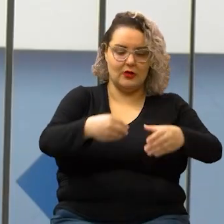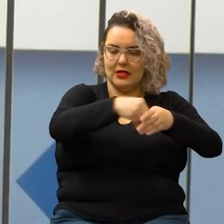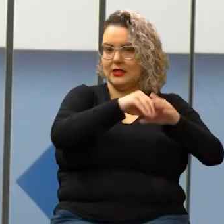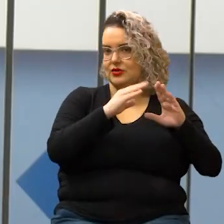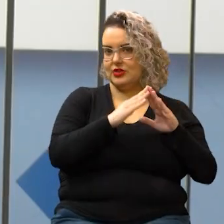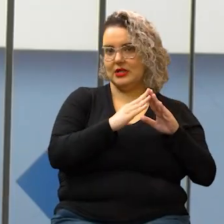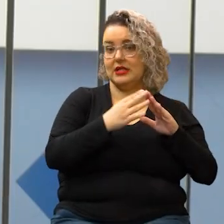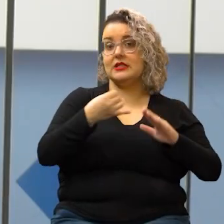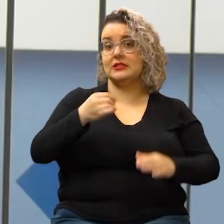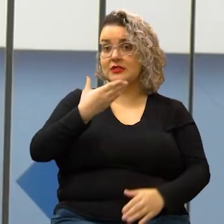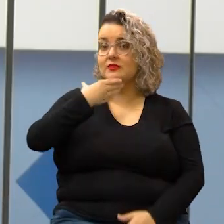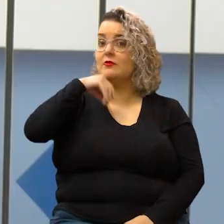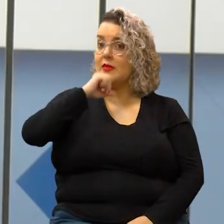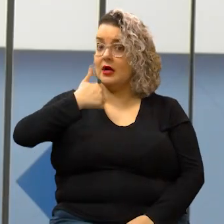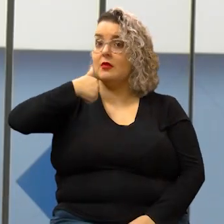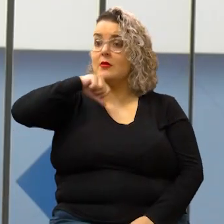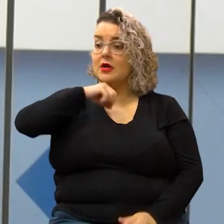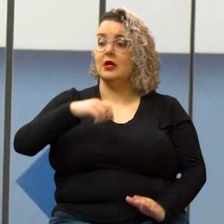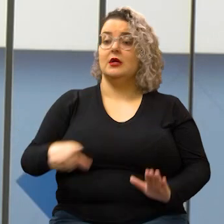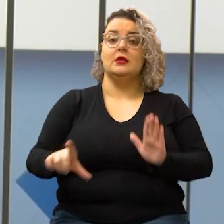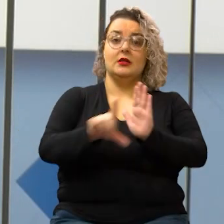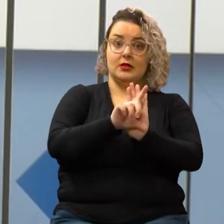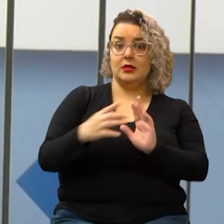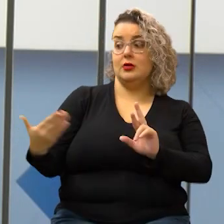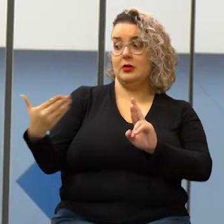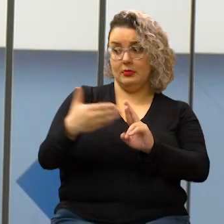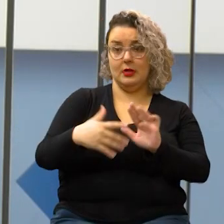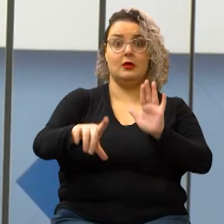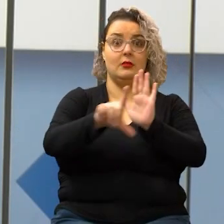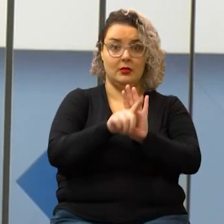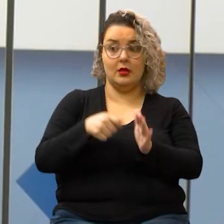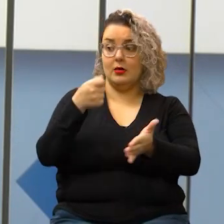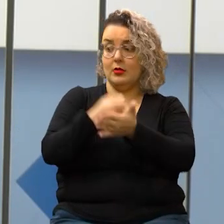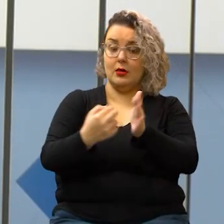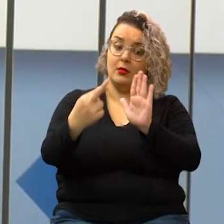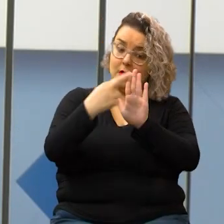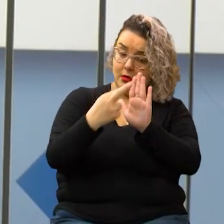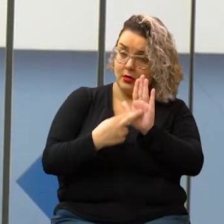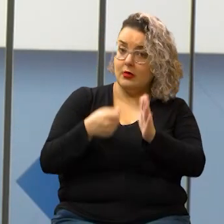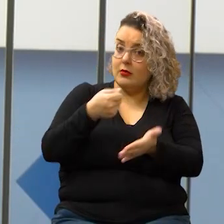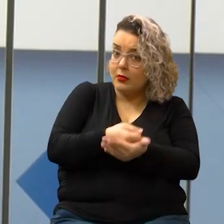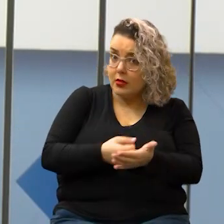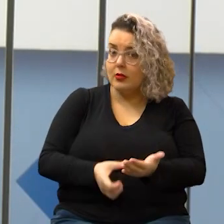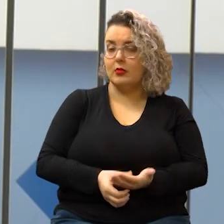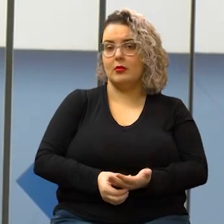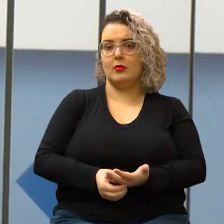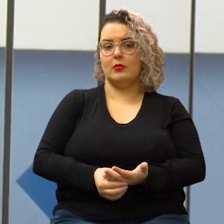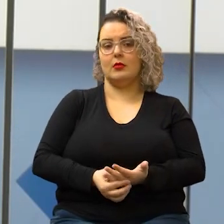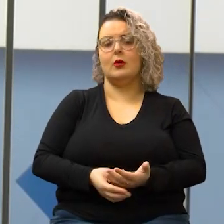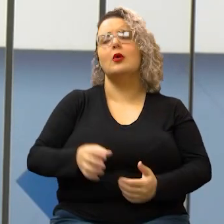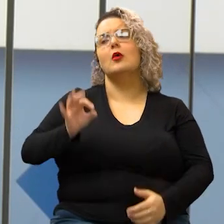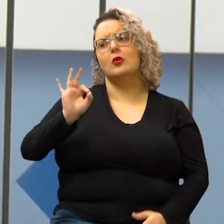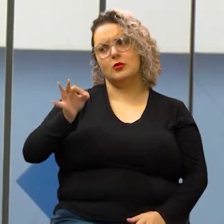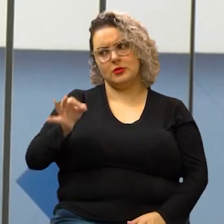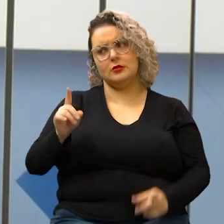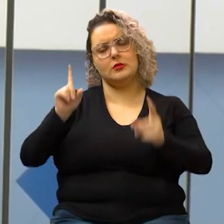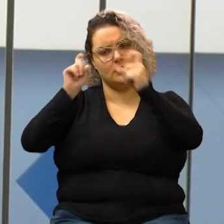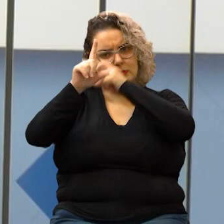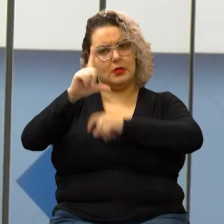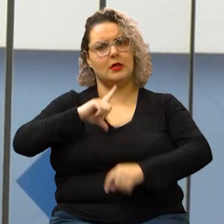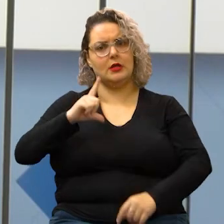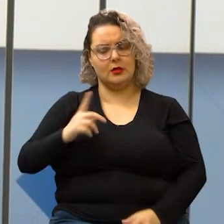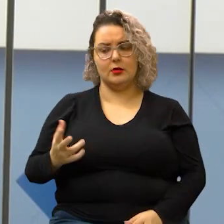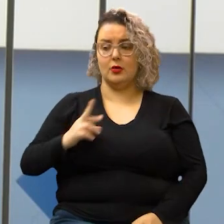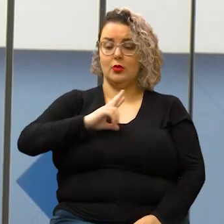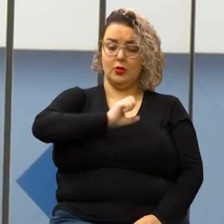tiver pais legisladores, um representante legal, legislador, que coloque regra e faça valer, com certeza vai ter dificuldade. O